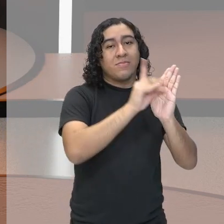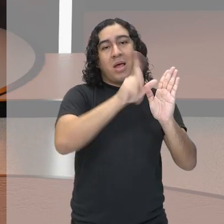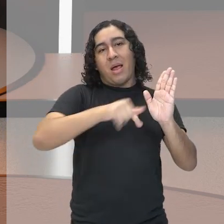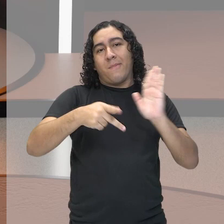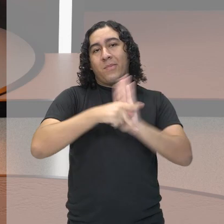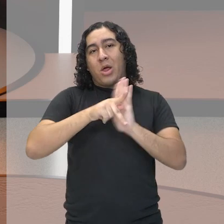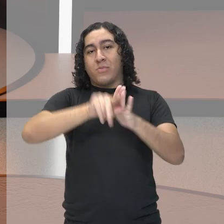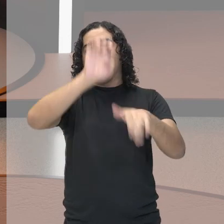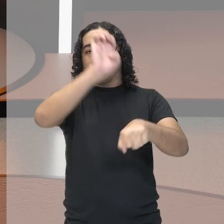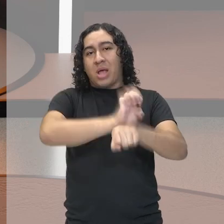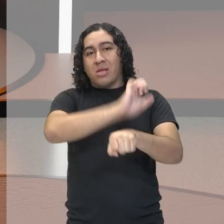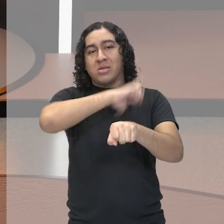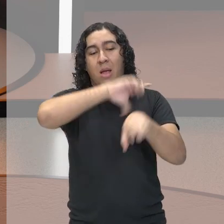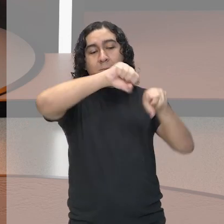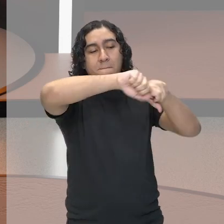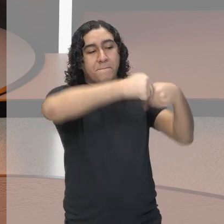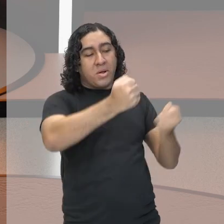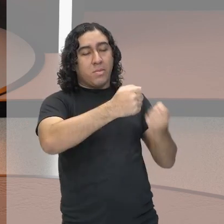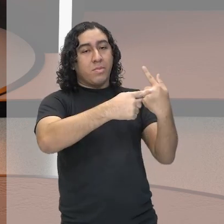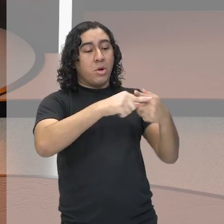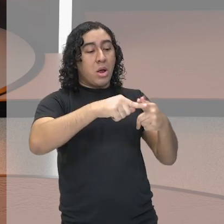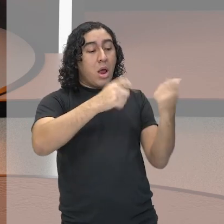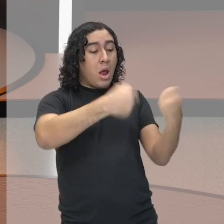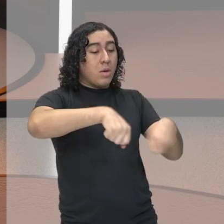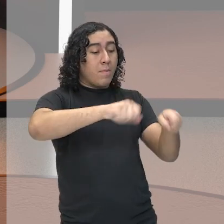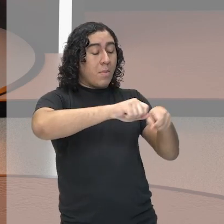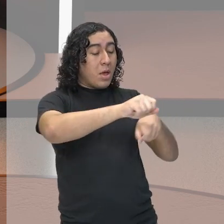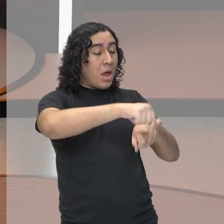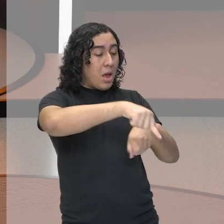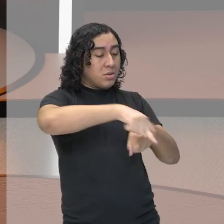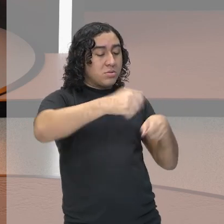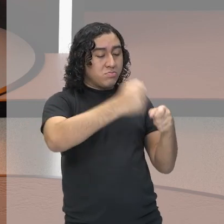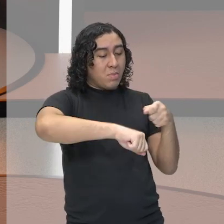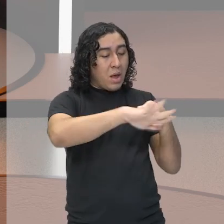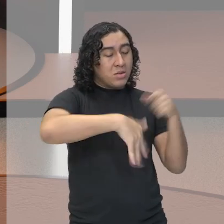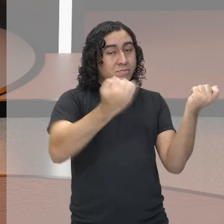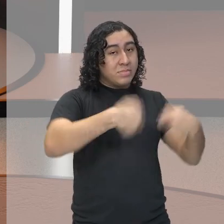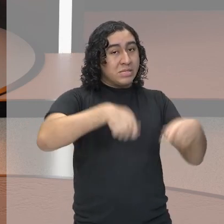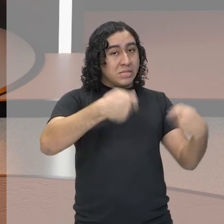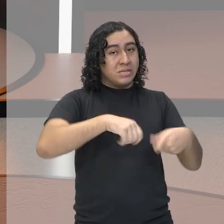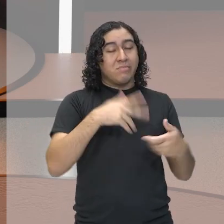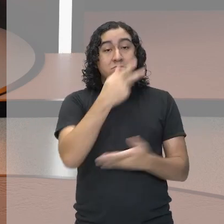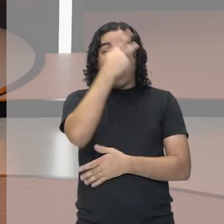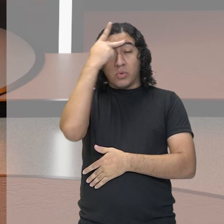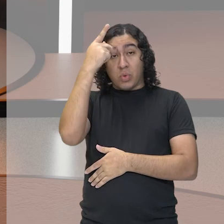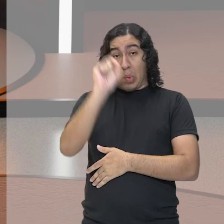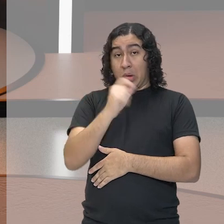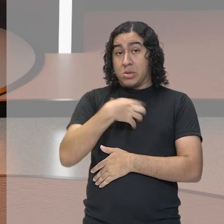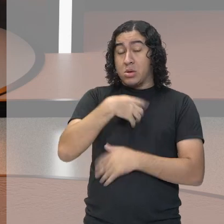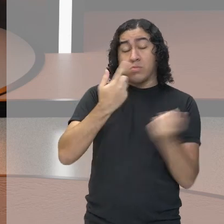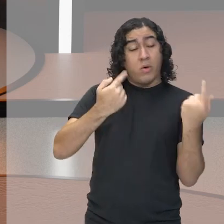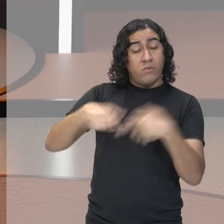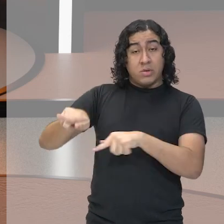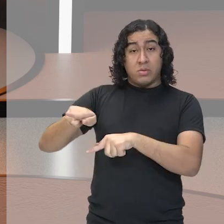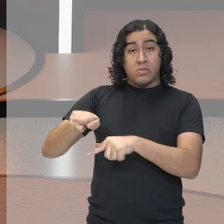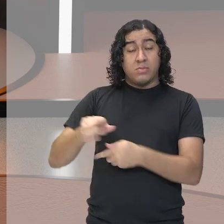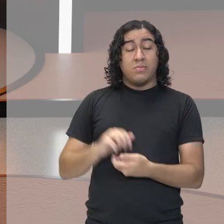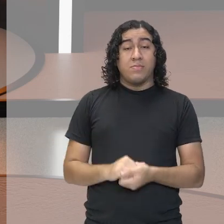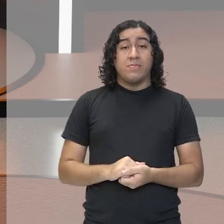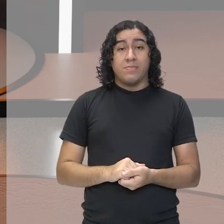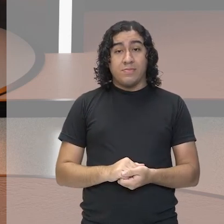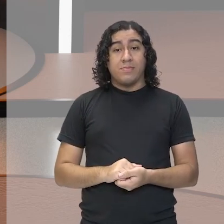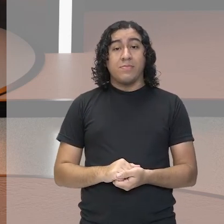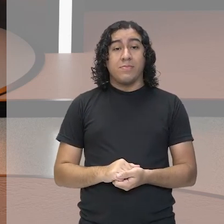ele vai demolir, porque ele vai precisar daquela área. Então, isso também fez com que as pessoas fossem se revoltando, né? Mas havia, então, como